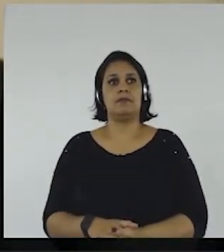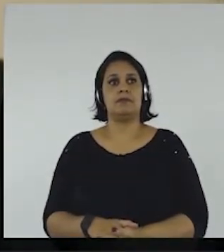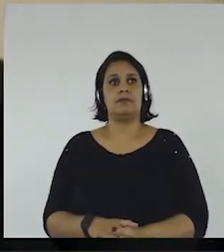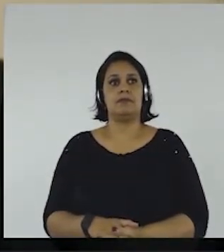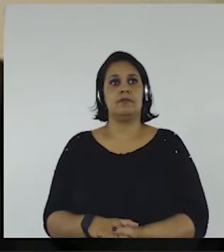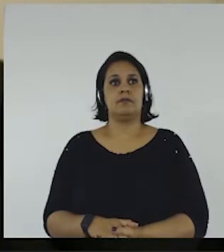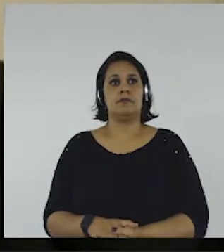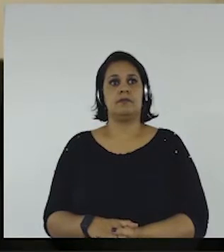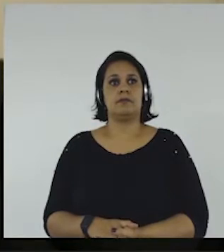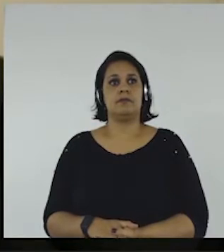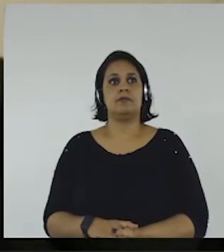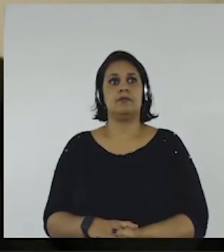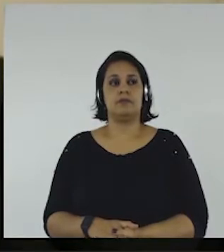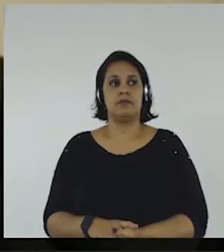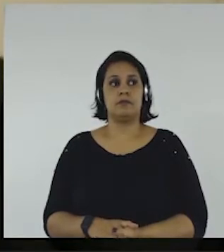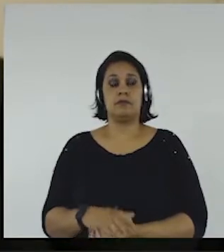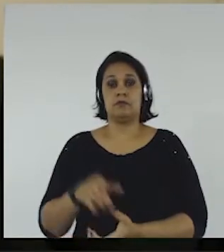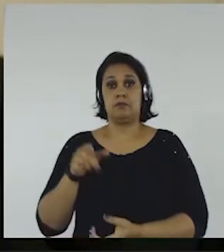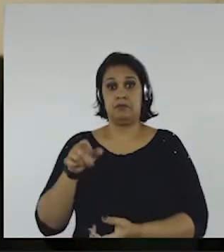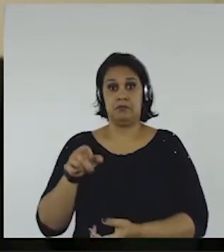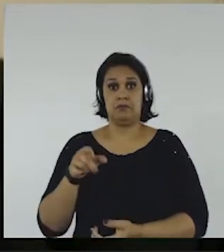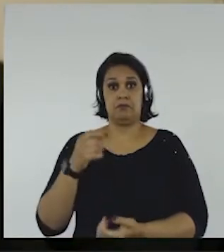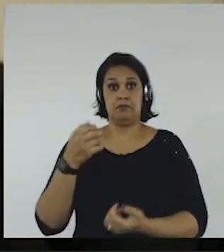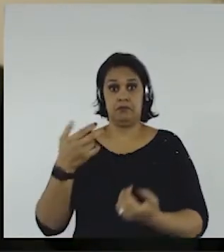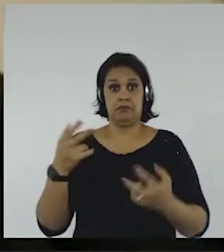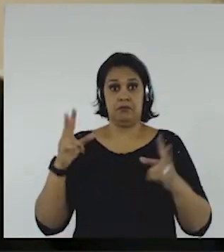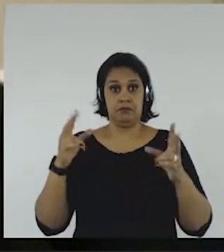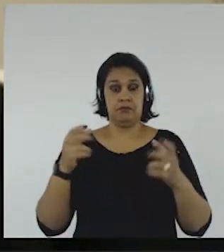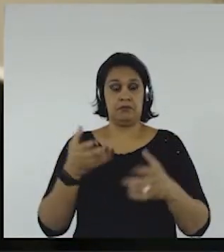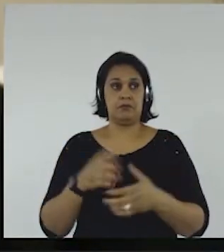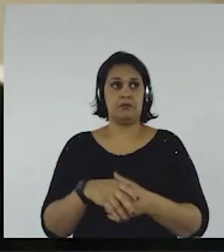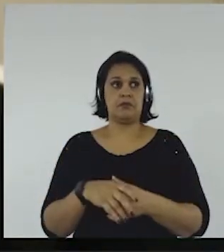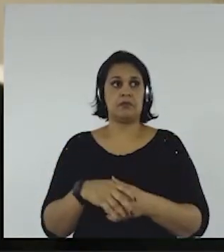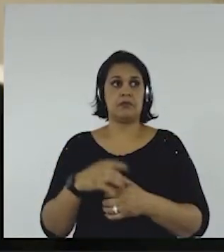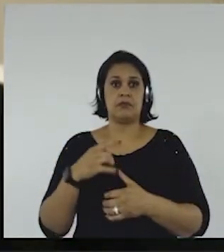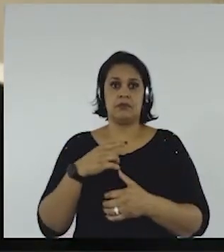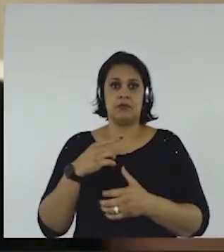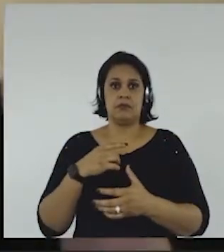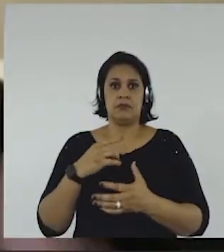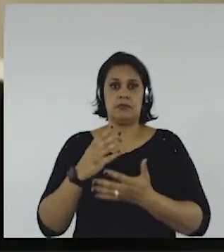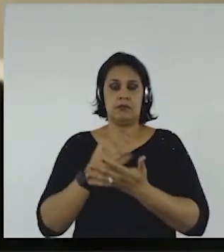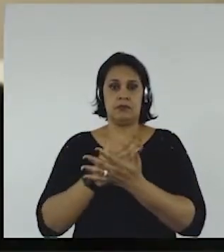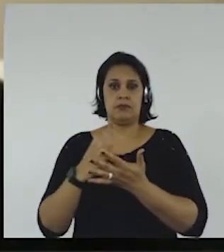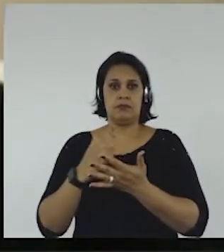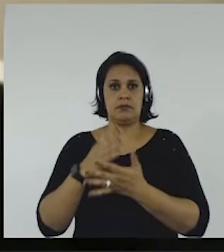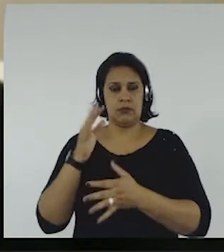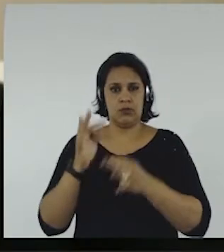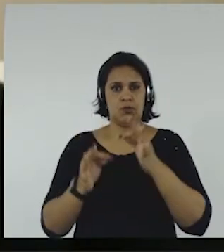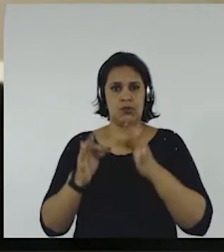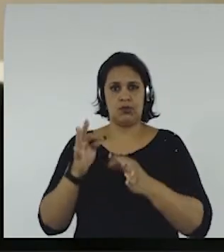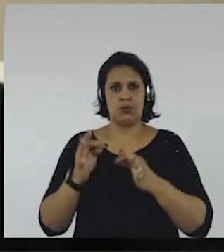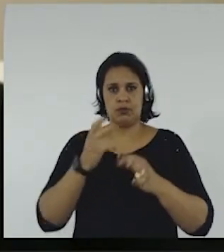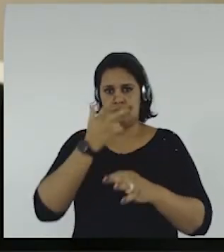Isso é tão impressionante que muitos juristas, por educação,